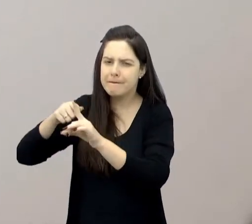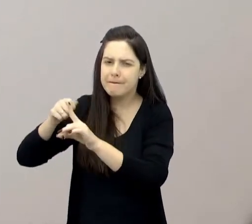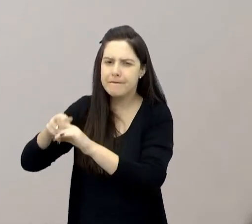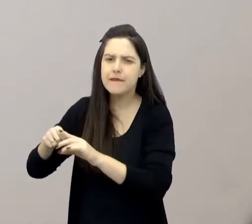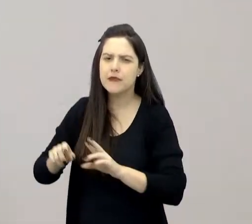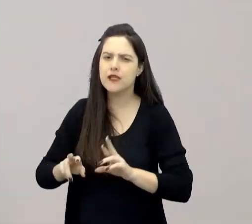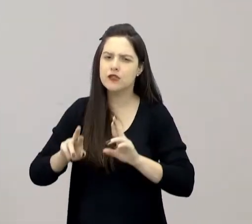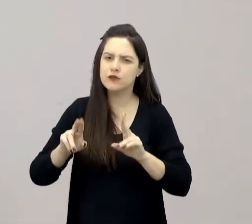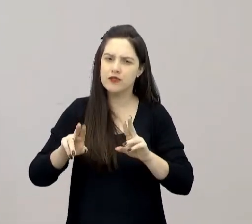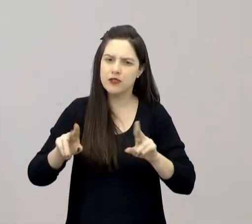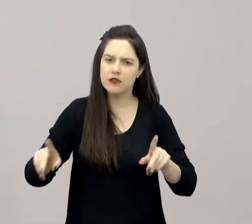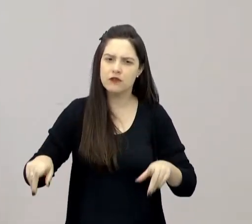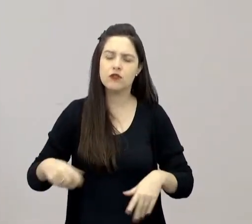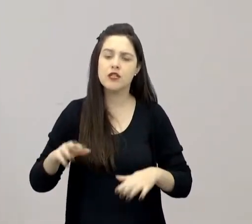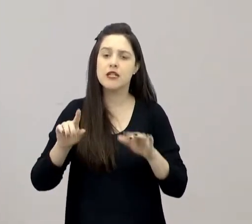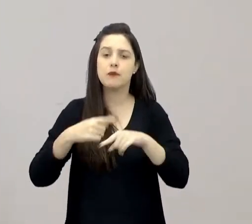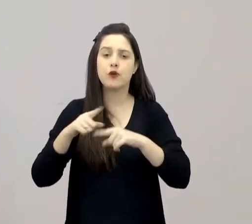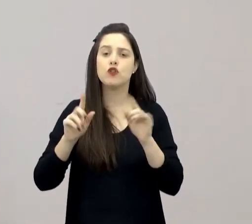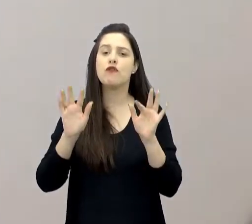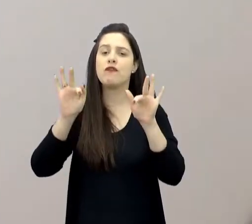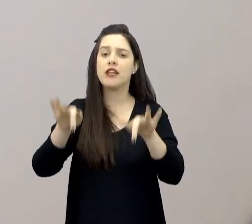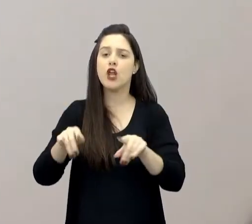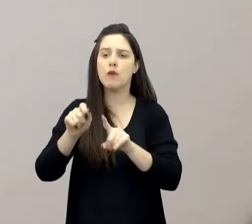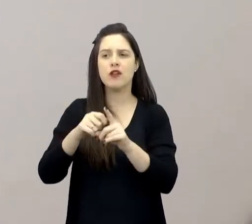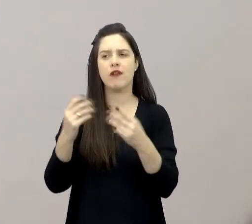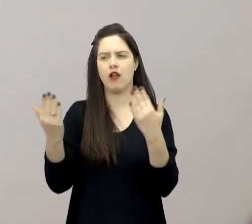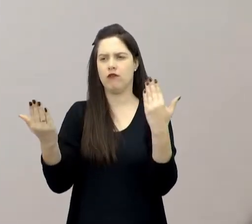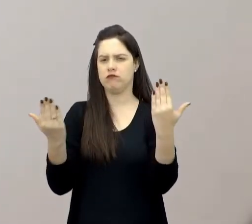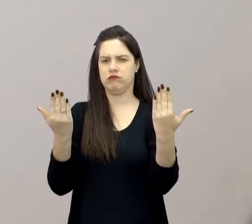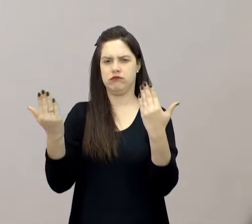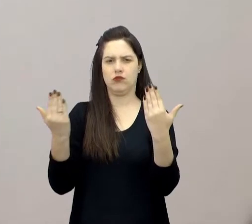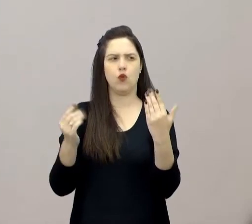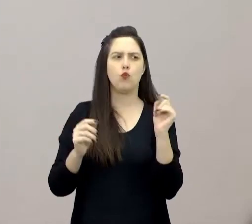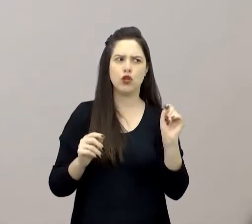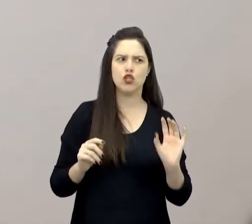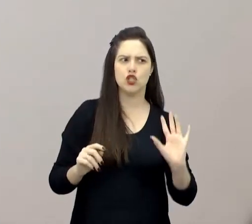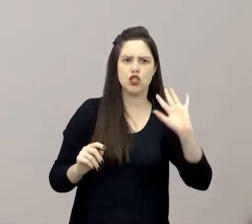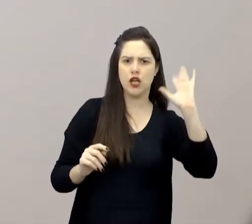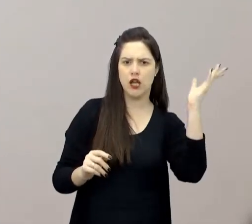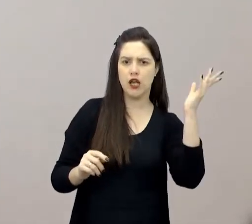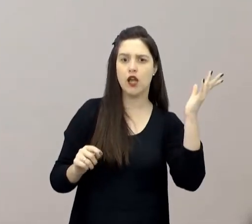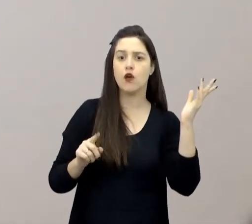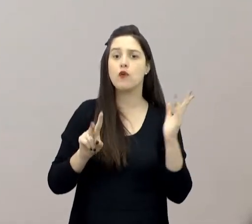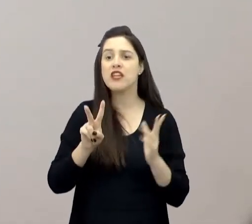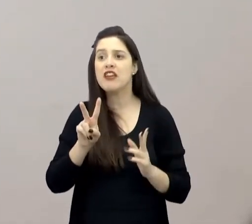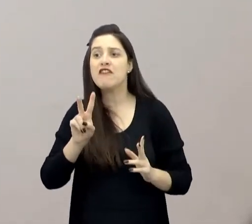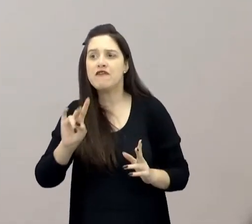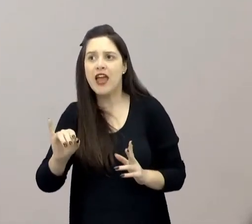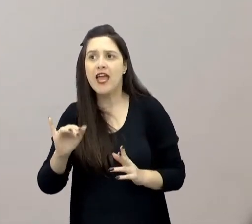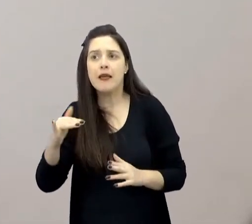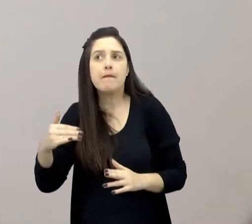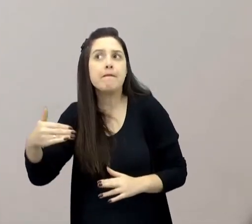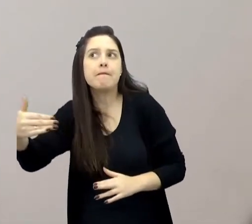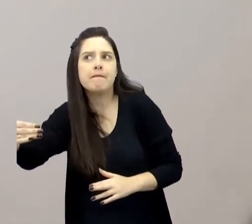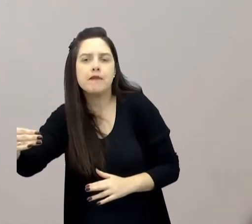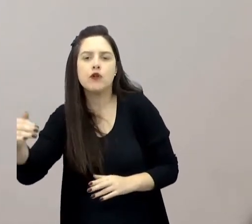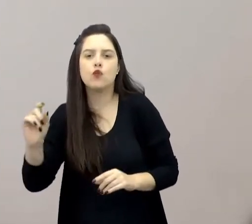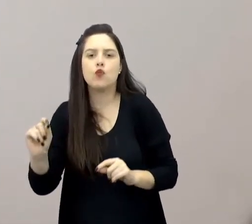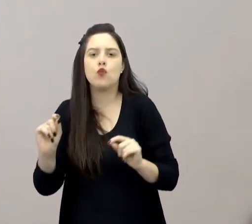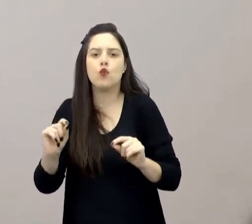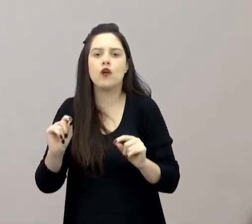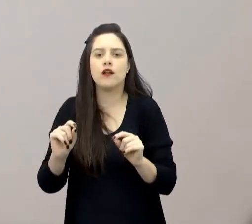despesas e etc. E no final do mês você vai comparar aquilo que aconteceu com aquilo que você previu dentro do